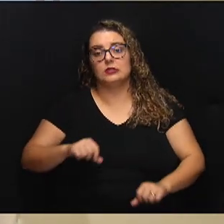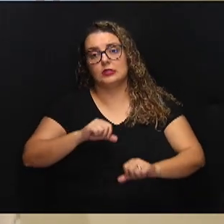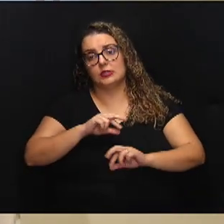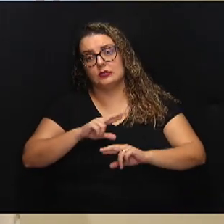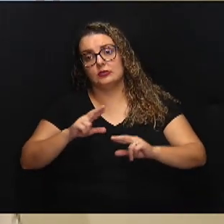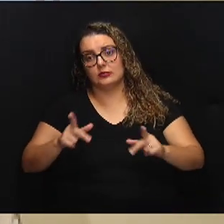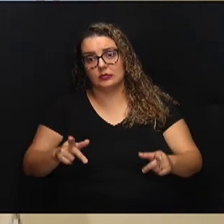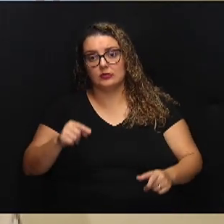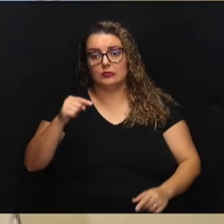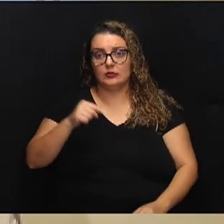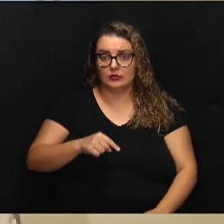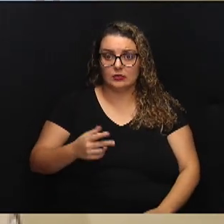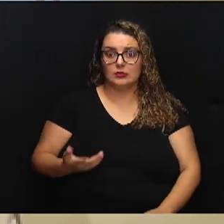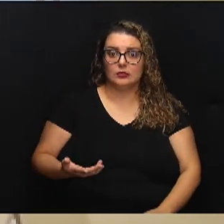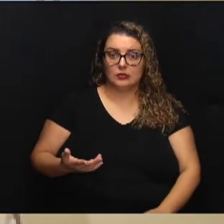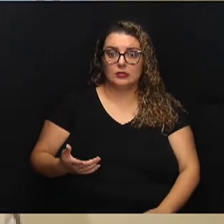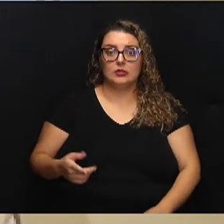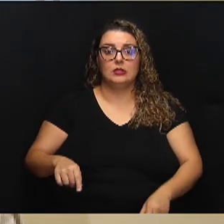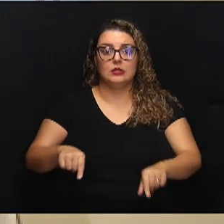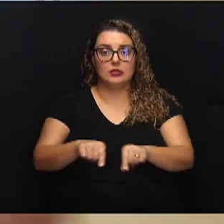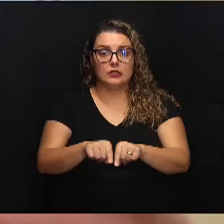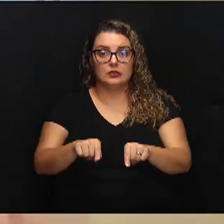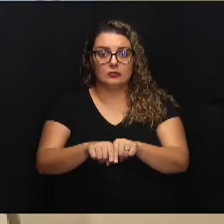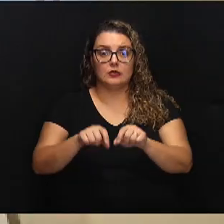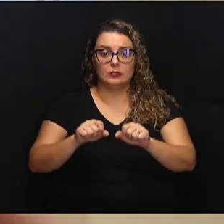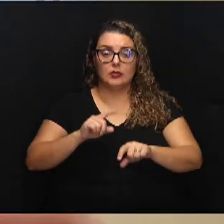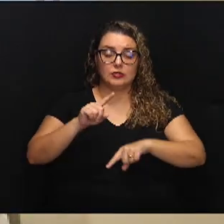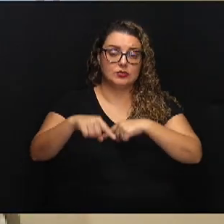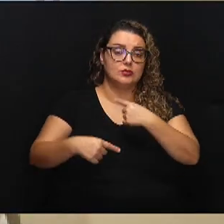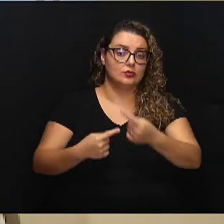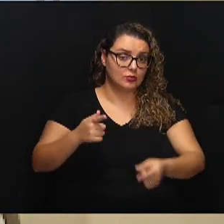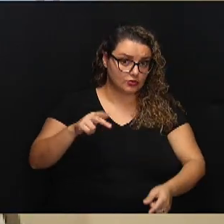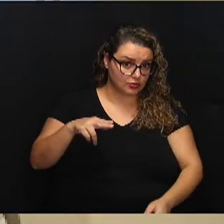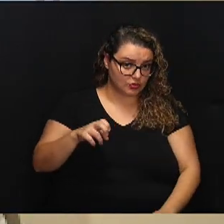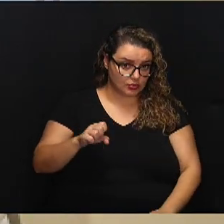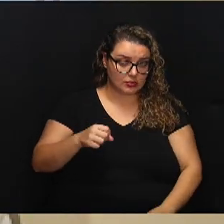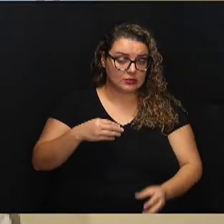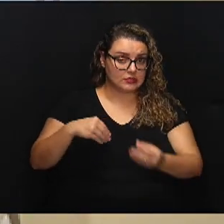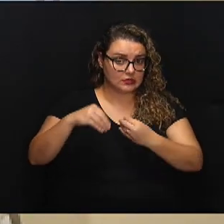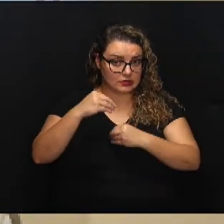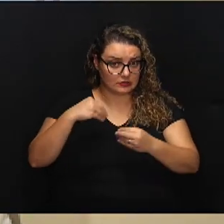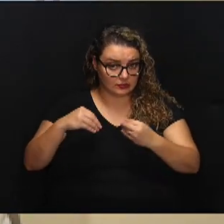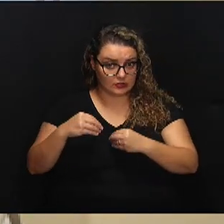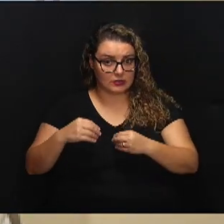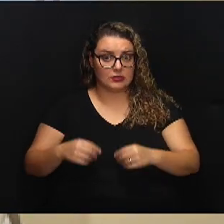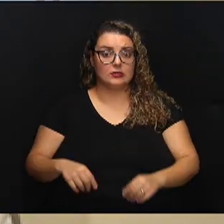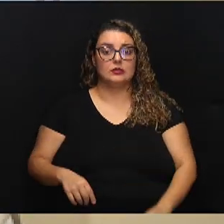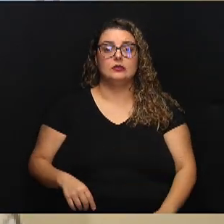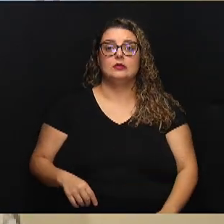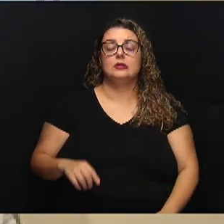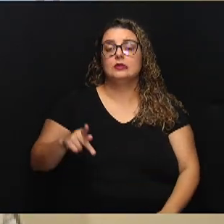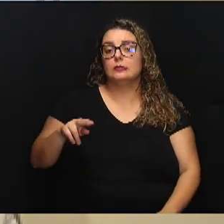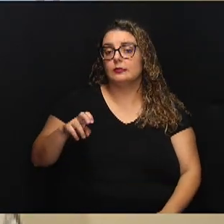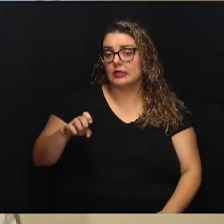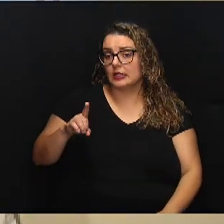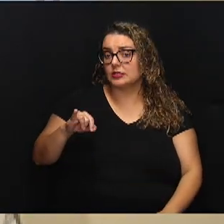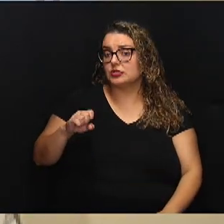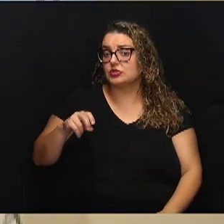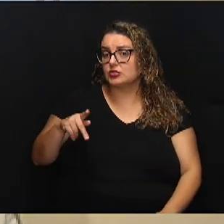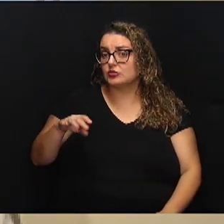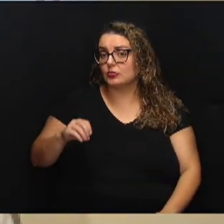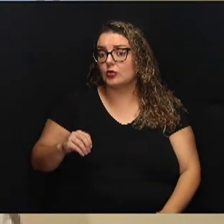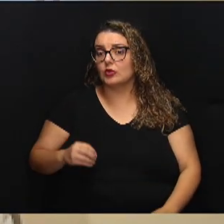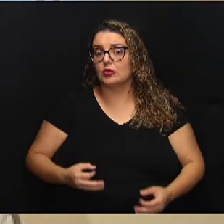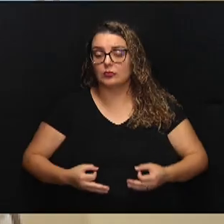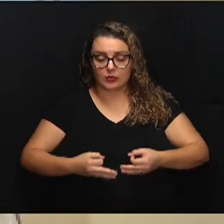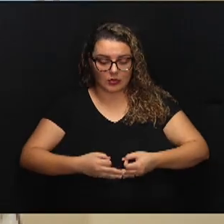gene BRCA1 e BRCA2, a gente também pode ter outros genes ali envolvidos que predispõem o surgimento do câncer de